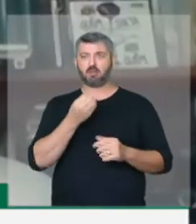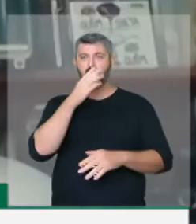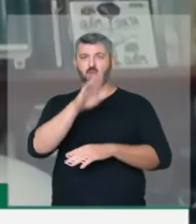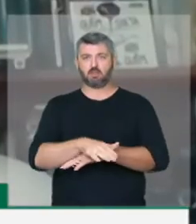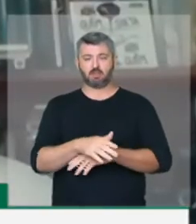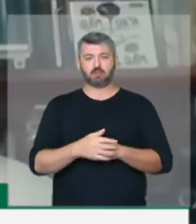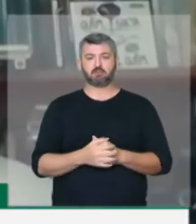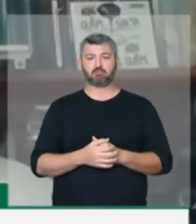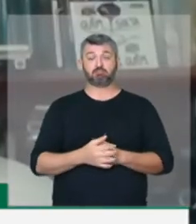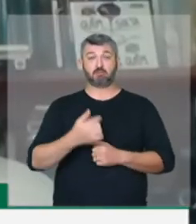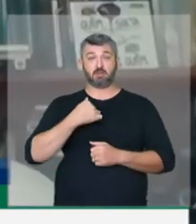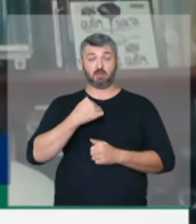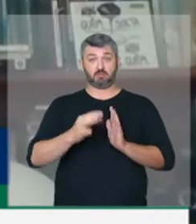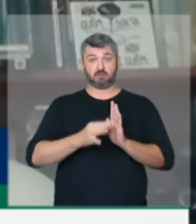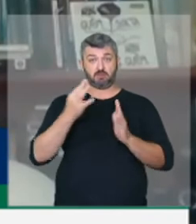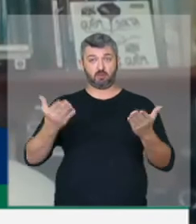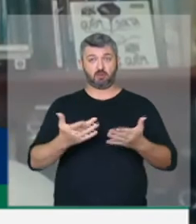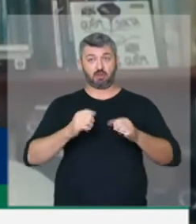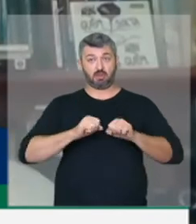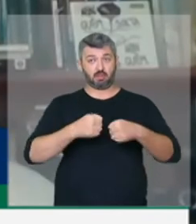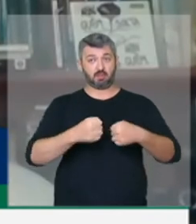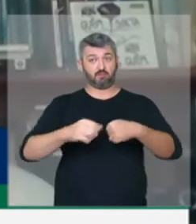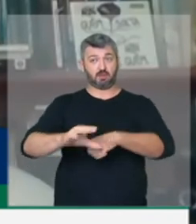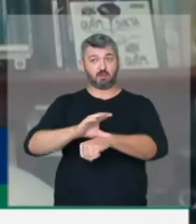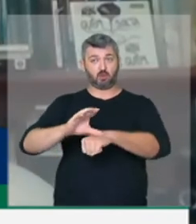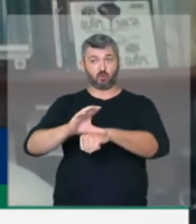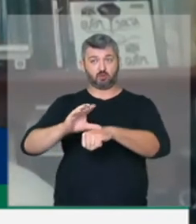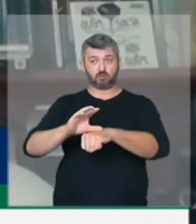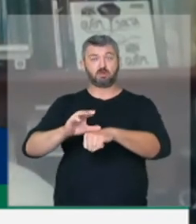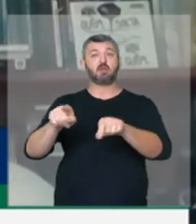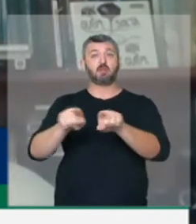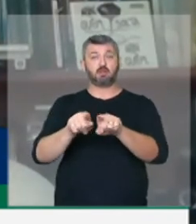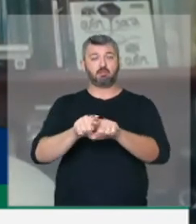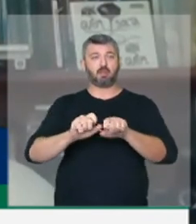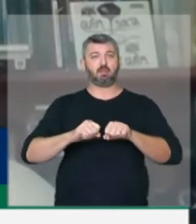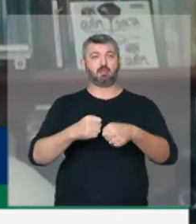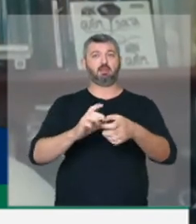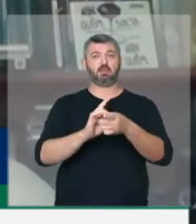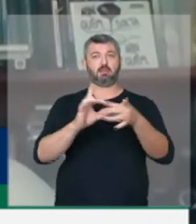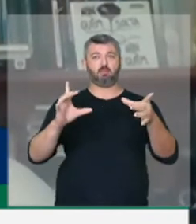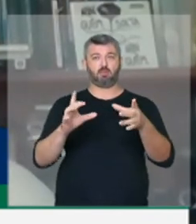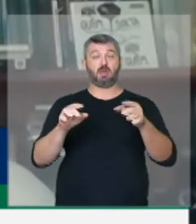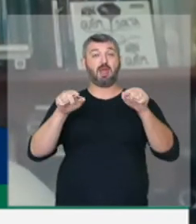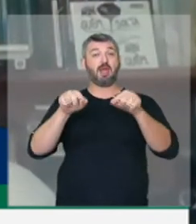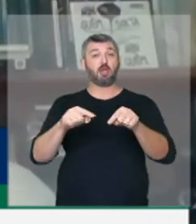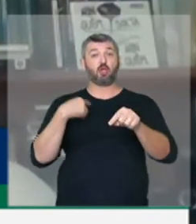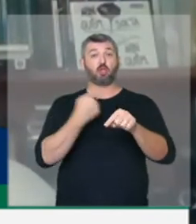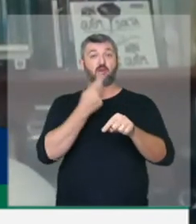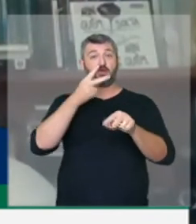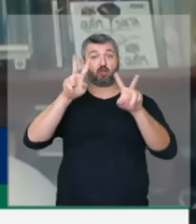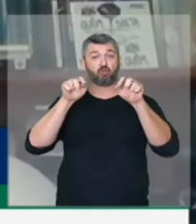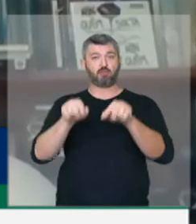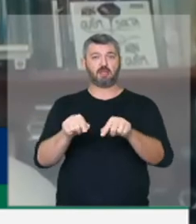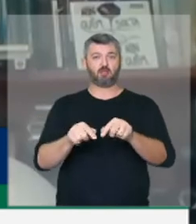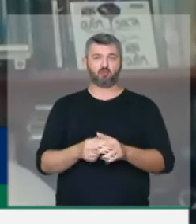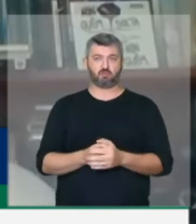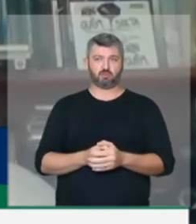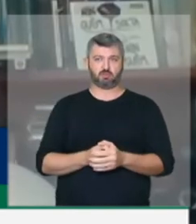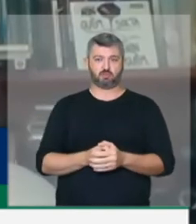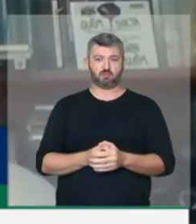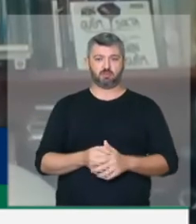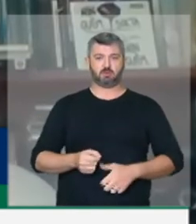deputadas, me inscrevo para defender a Constituição e a democracia. É disso que nós estamos falando.